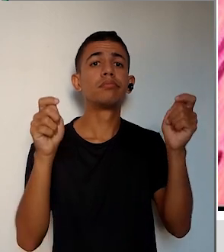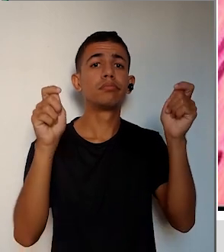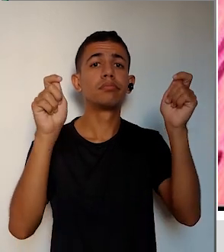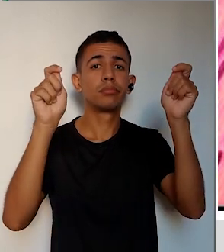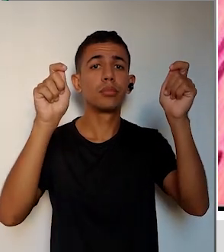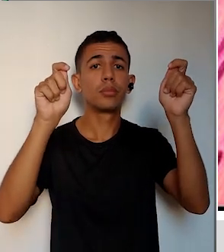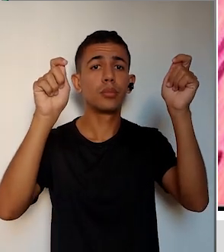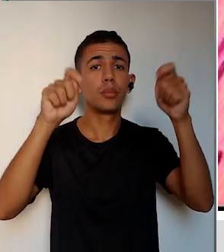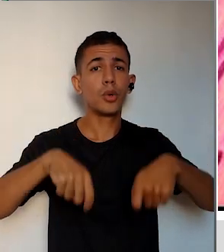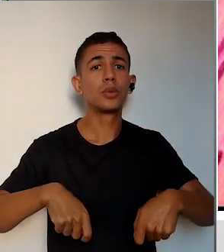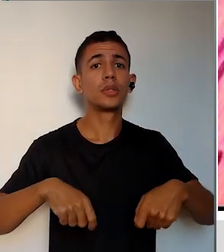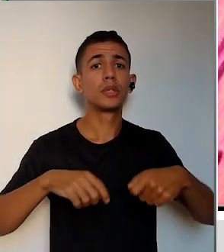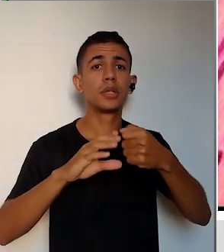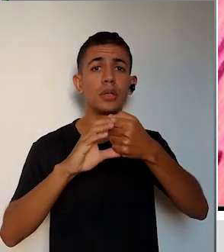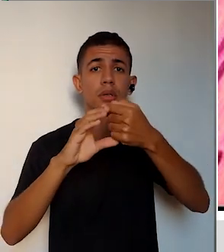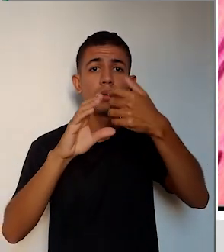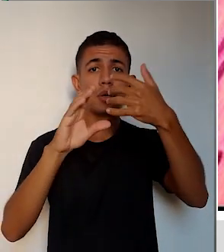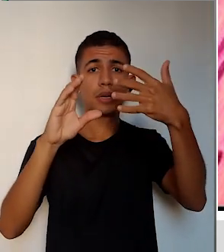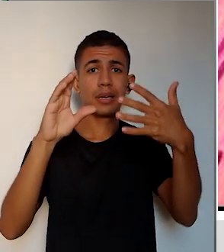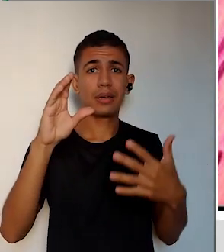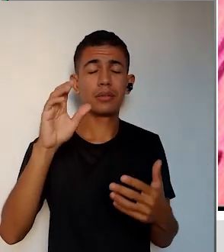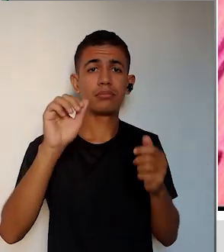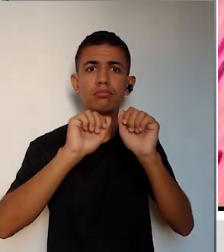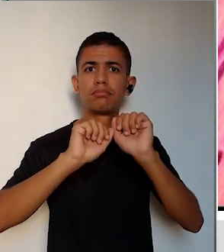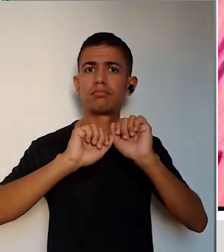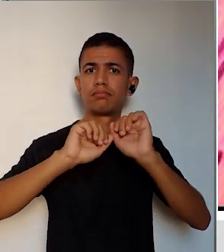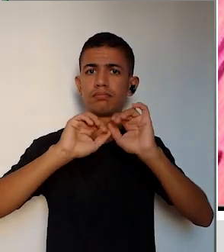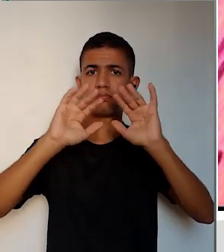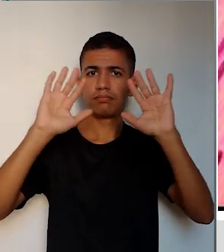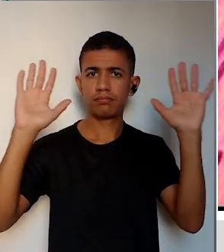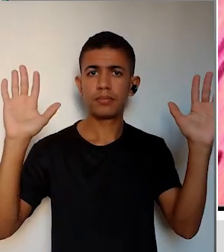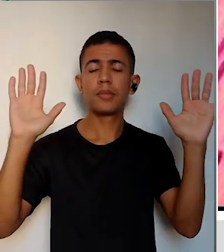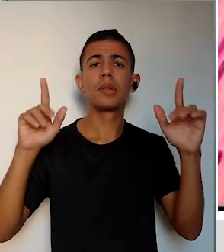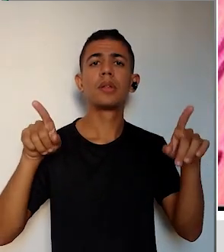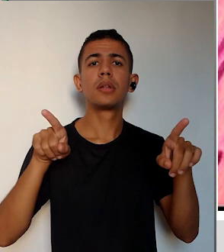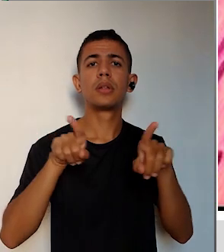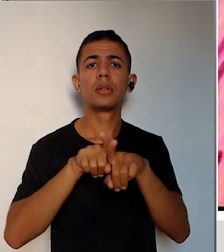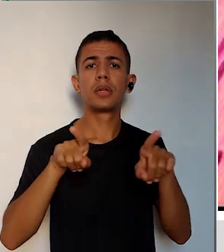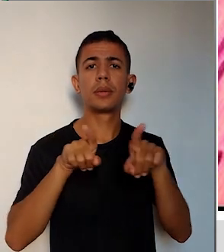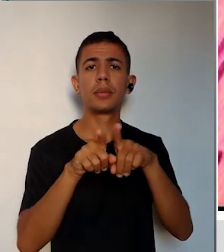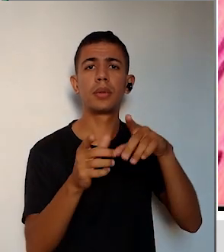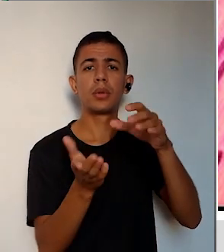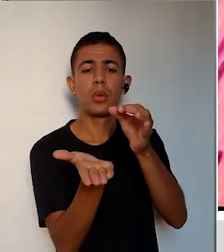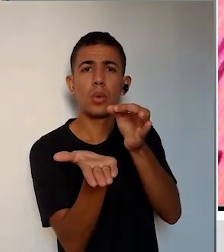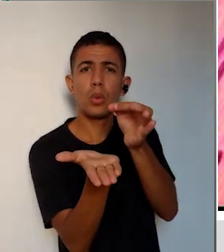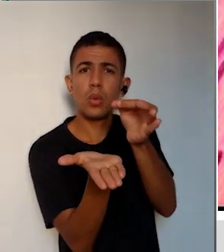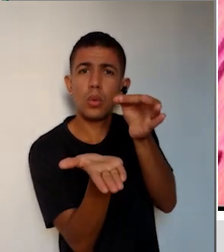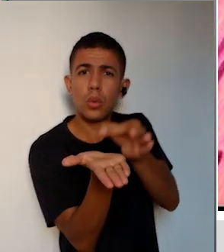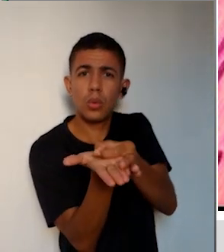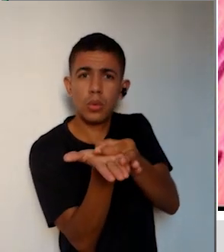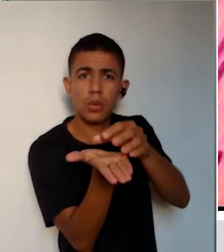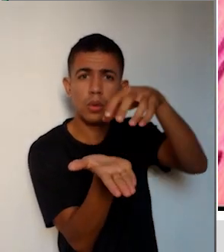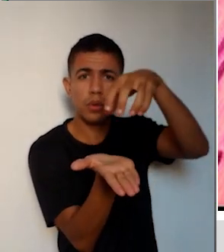conferindo-lhes assim um aspecto fusiforme e com a presença de núcleo